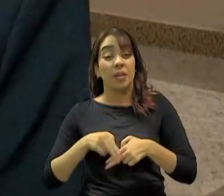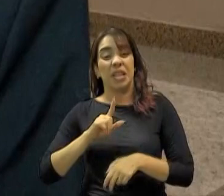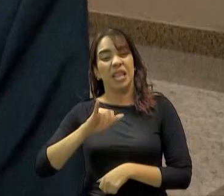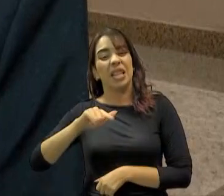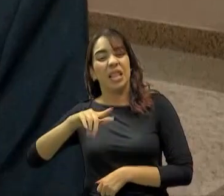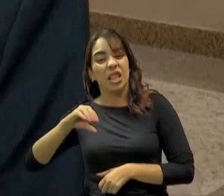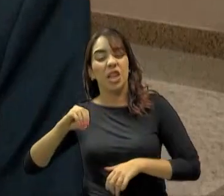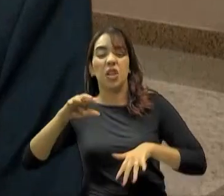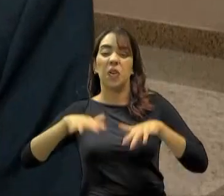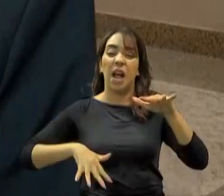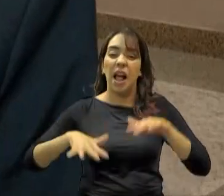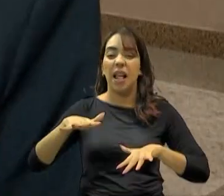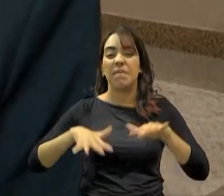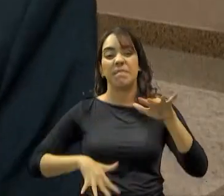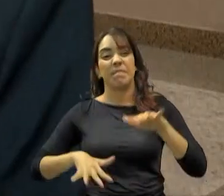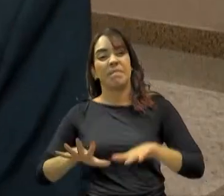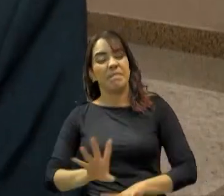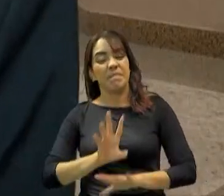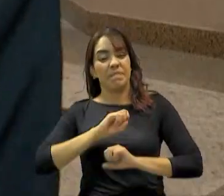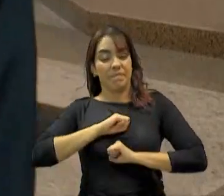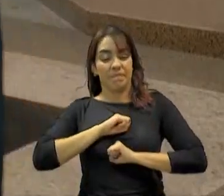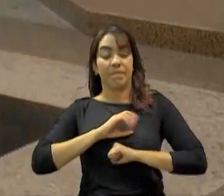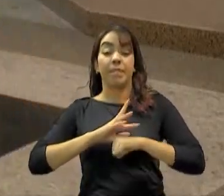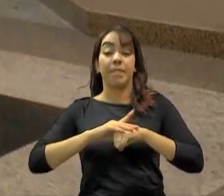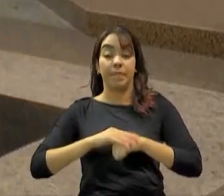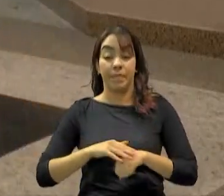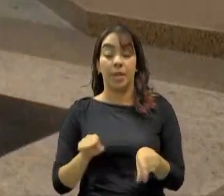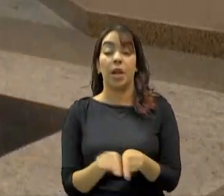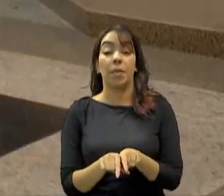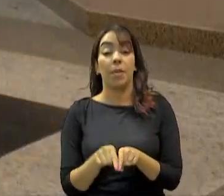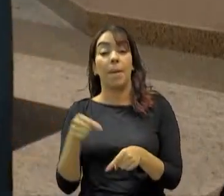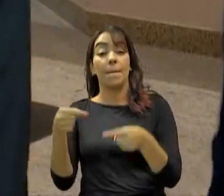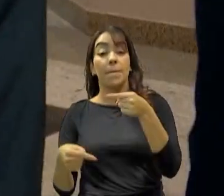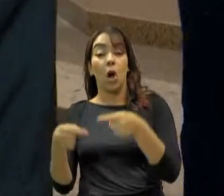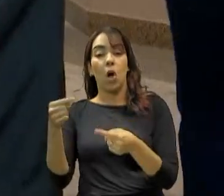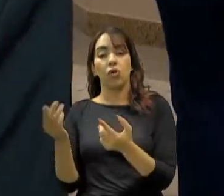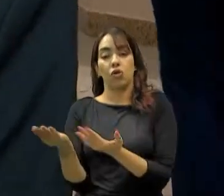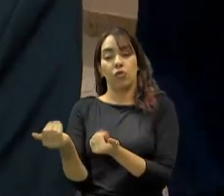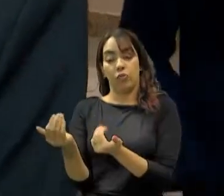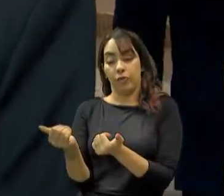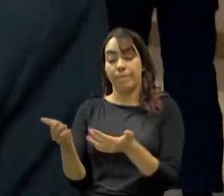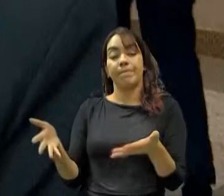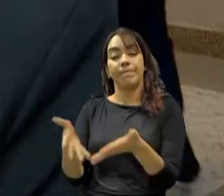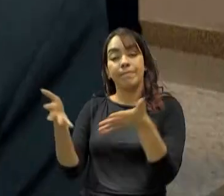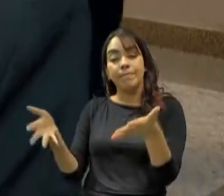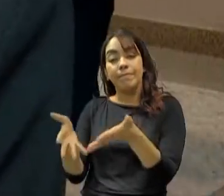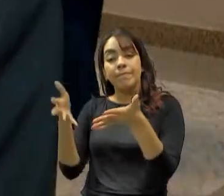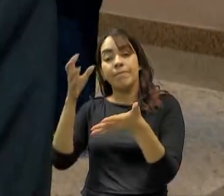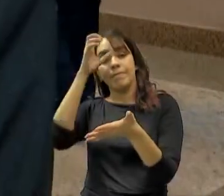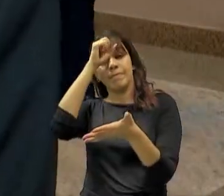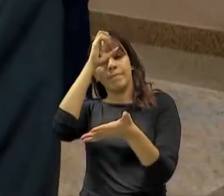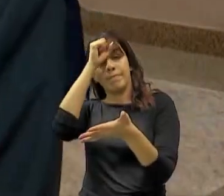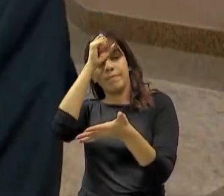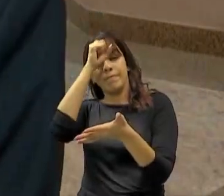também a política de aprendizagem profissional para os adolescentes que hoje estão em situação de trabalho sem proteção